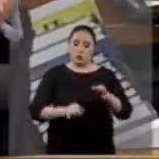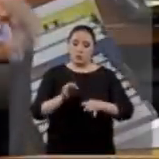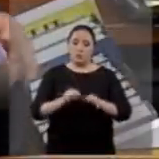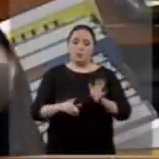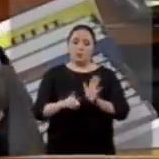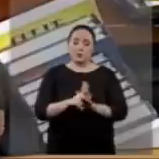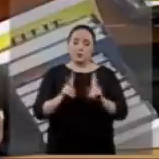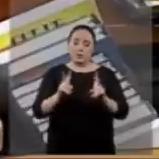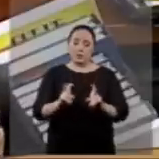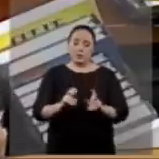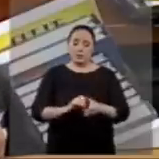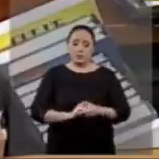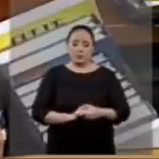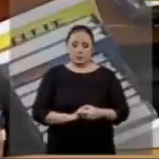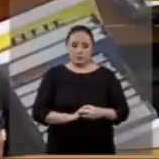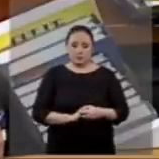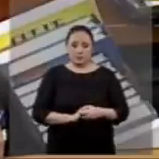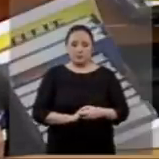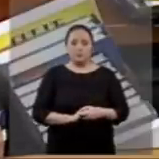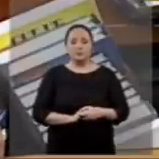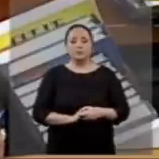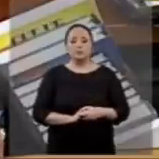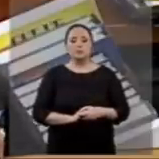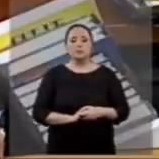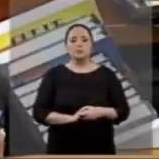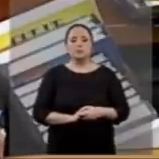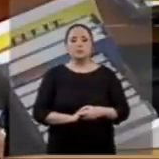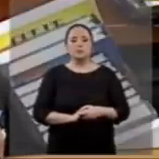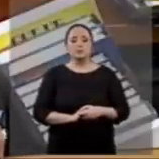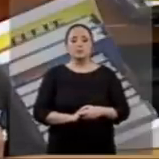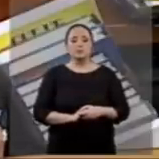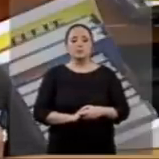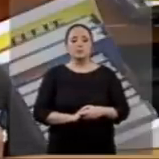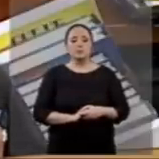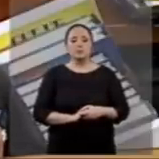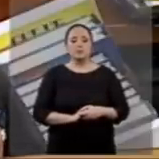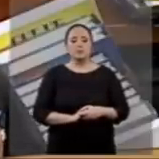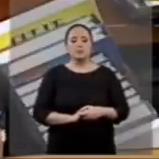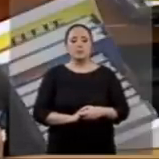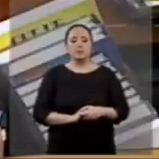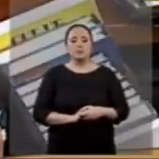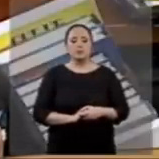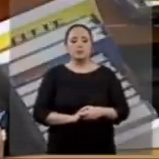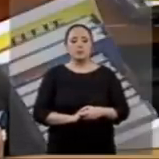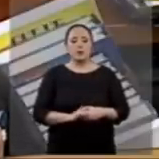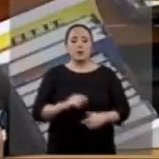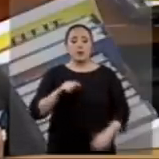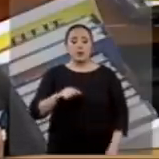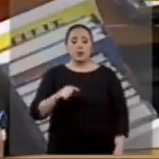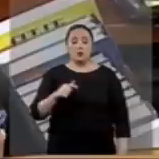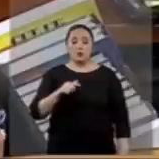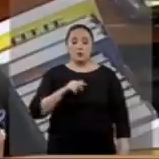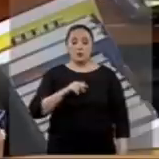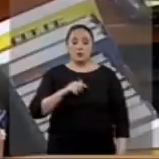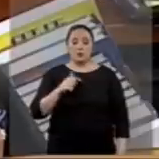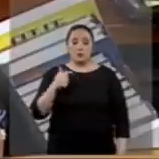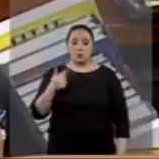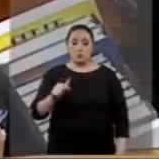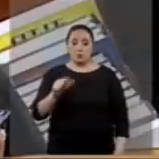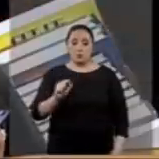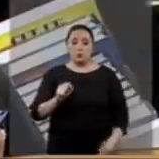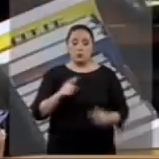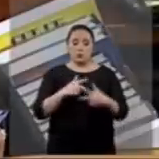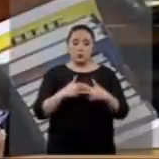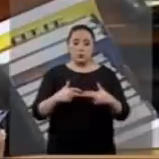prossigo. Melhor sorte não assiste a embargante relativamente à